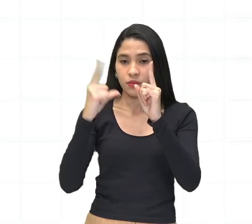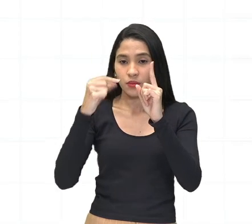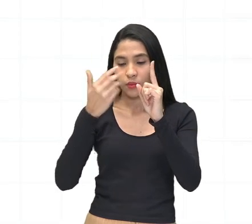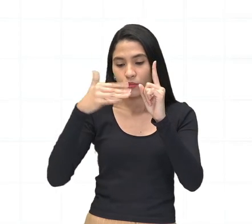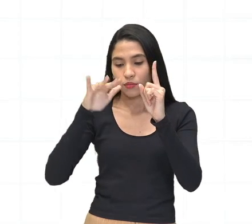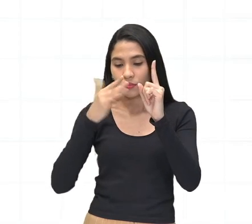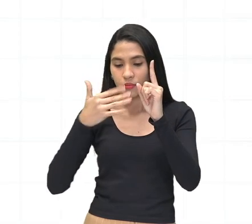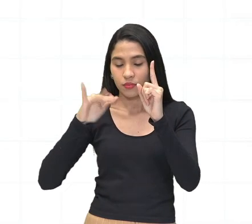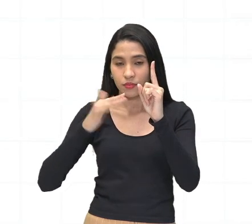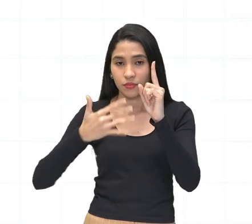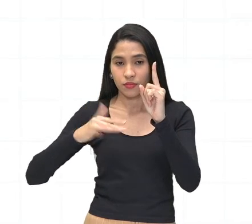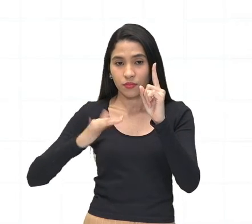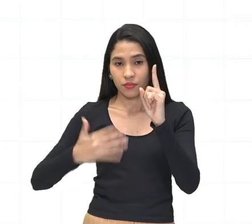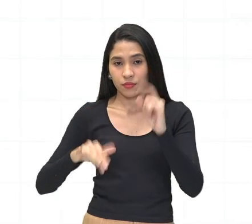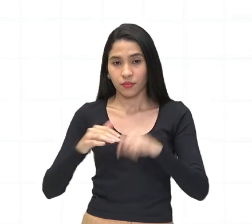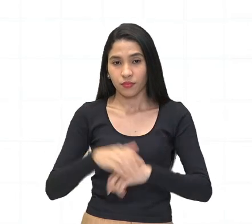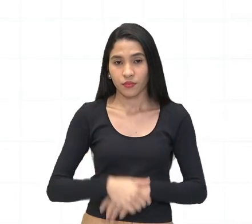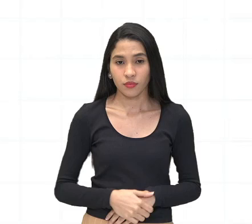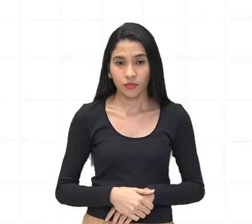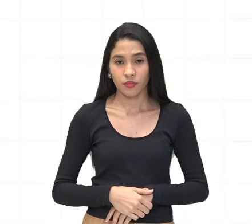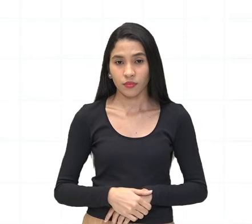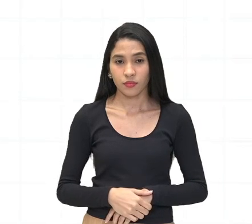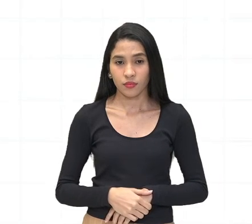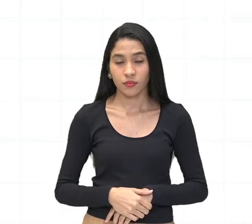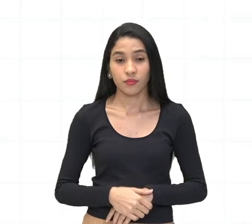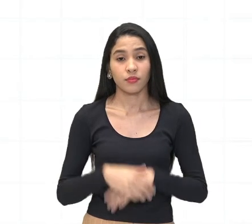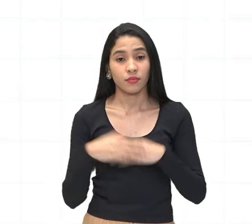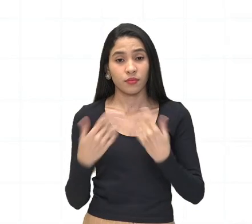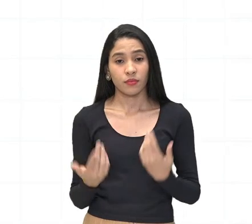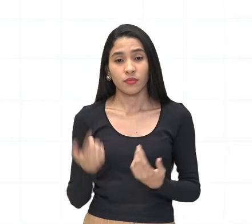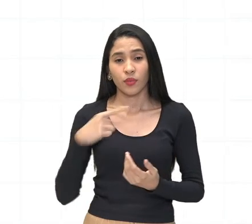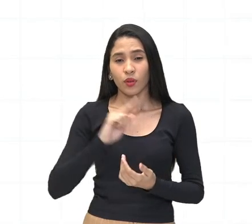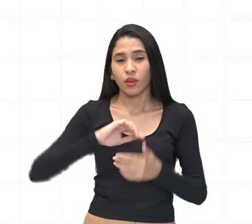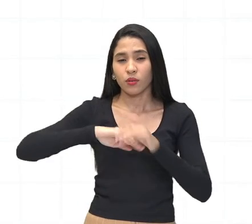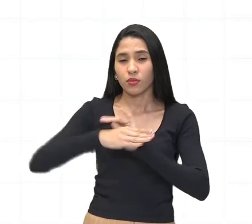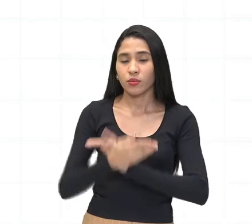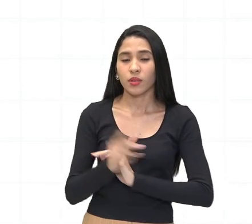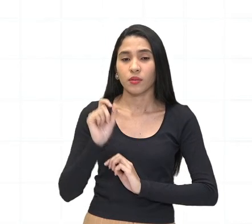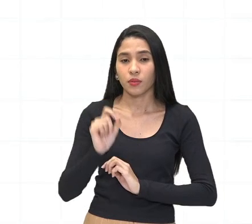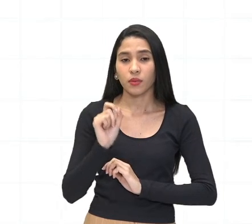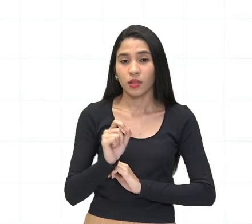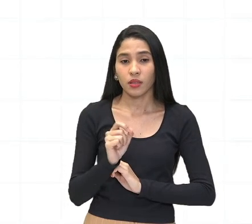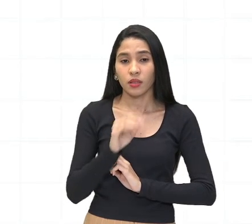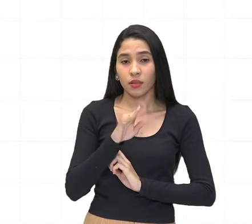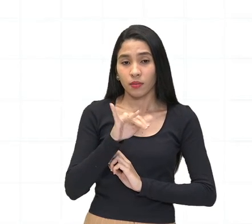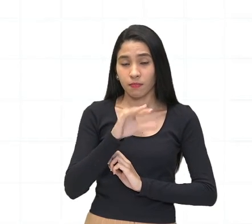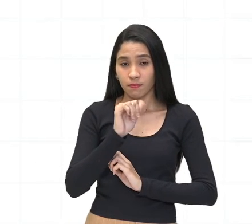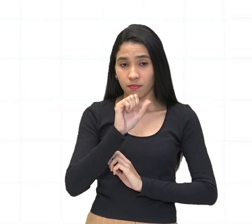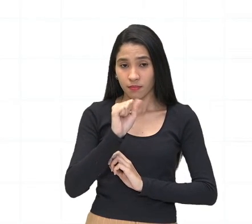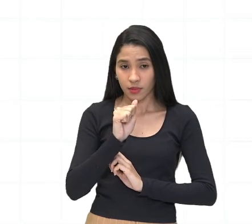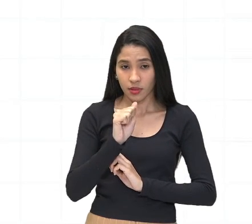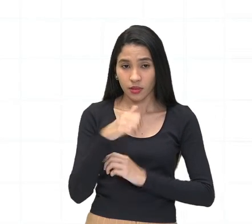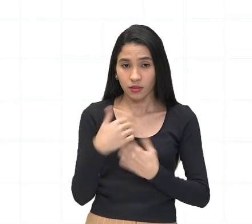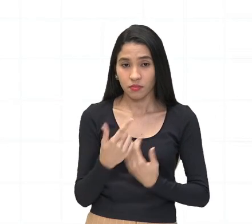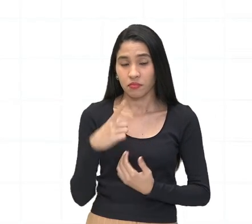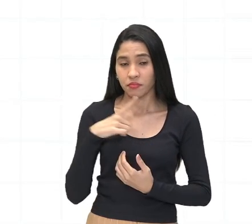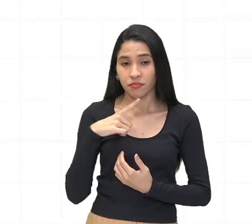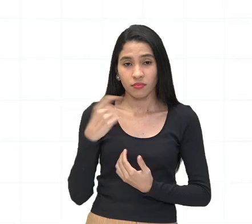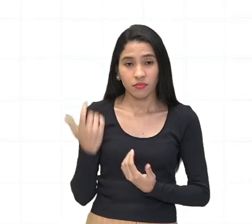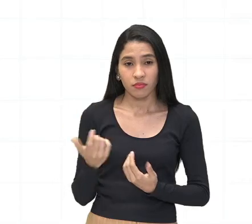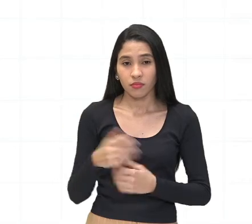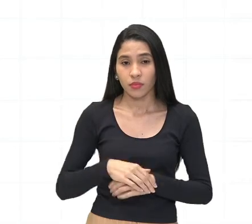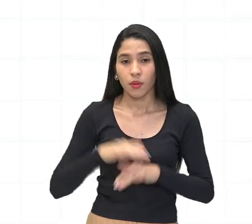galhos se movimentam, né? Então, a gente está mais acostumado com o quê? Com brisa, né? Que a gente tem aí